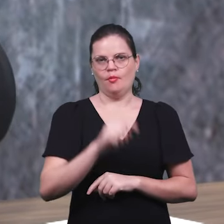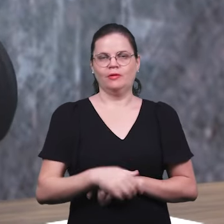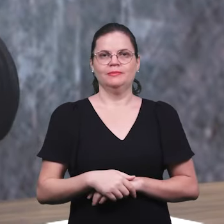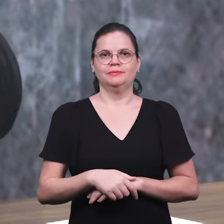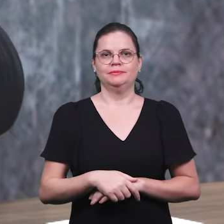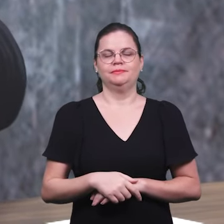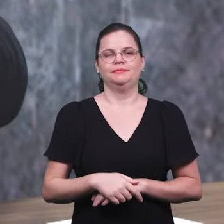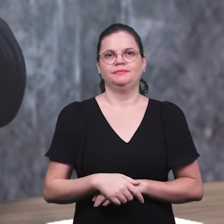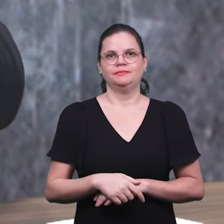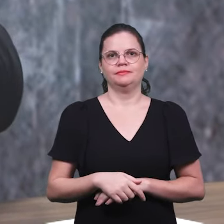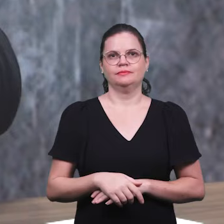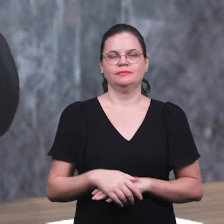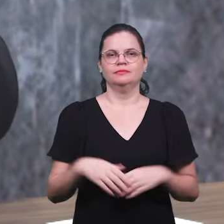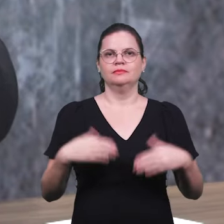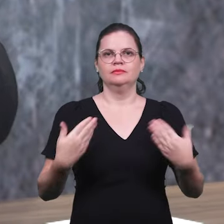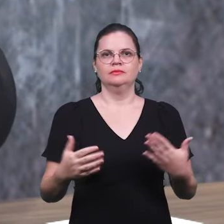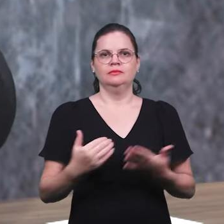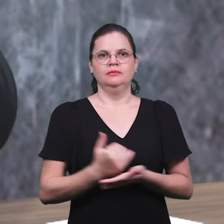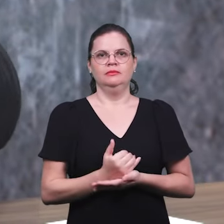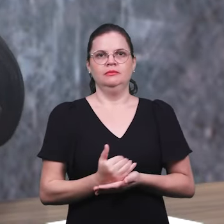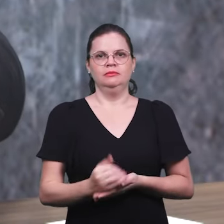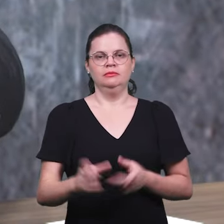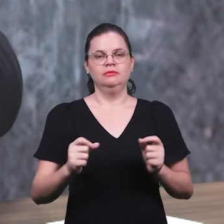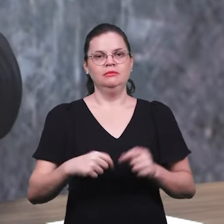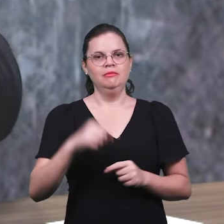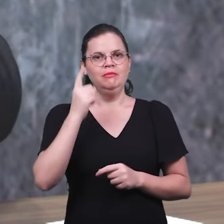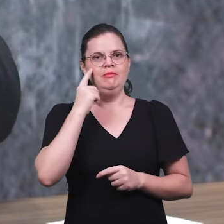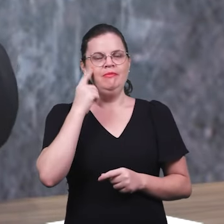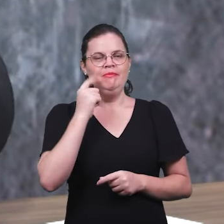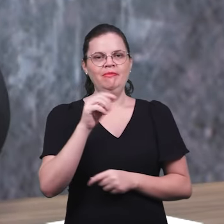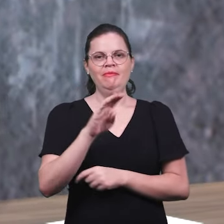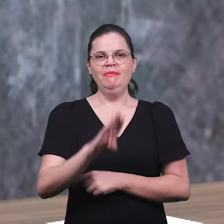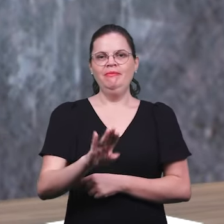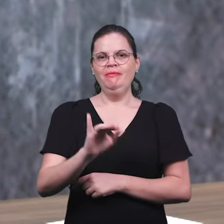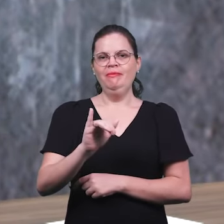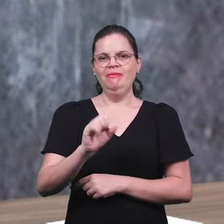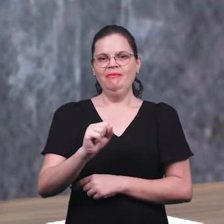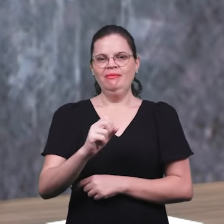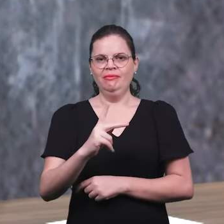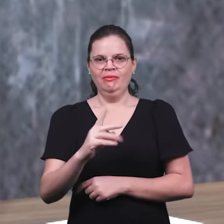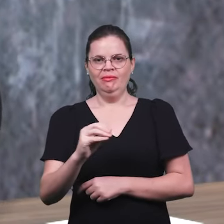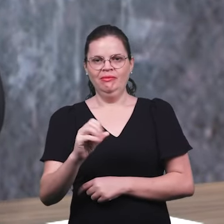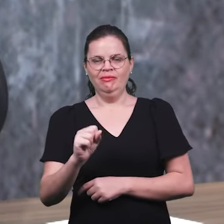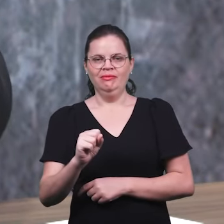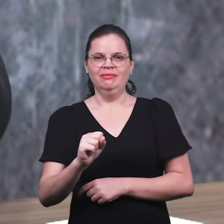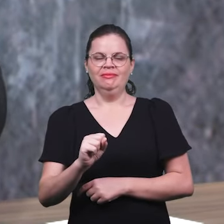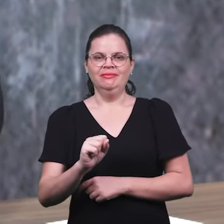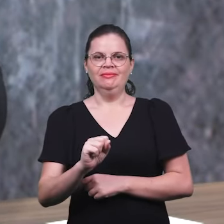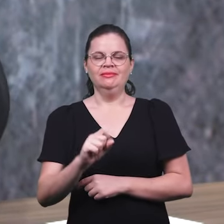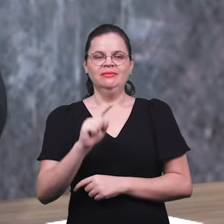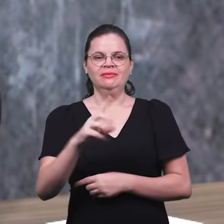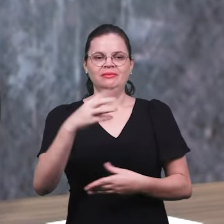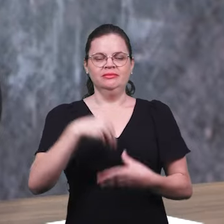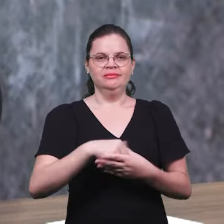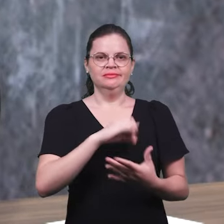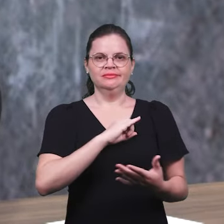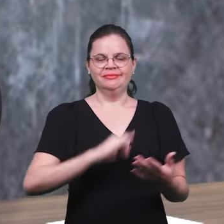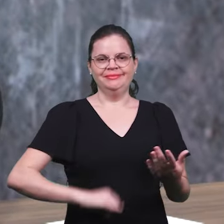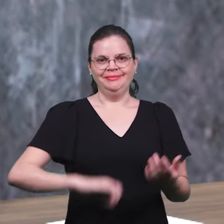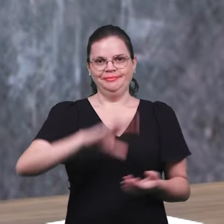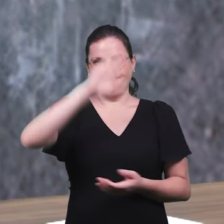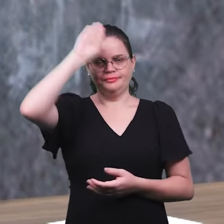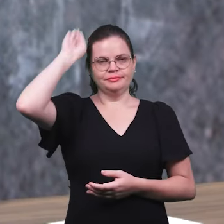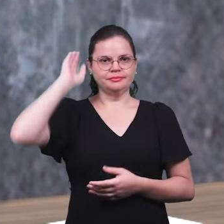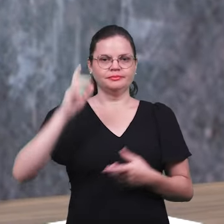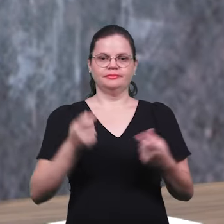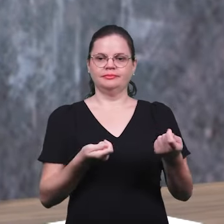a haver a atuação de bispos dentro do Império Romano, dentro de uma coordenação com o próprio